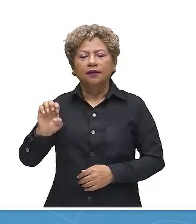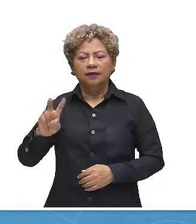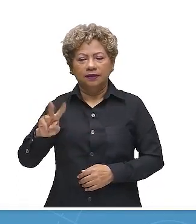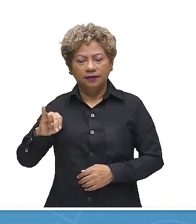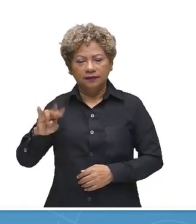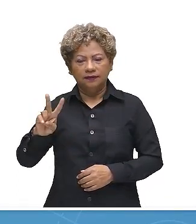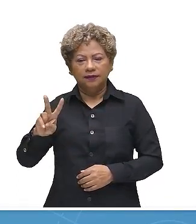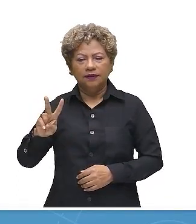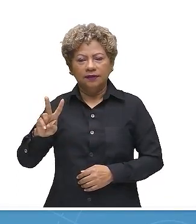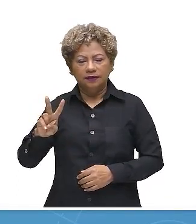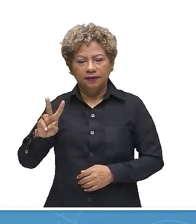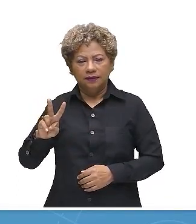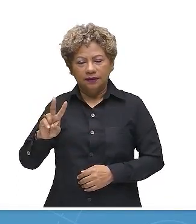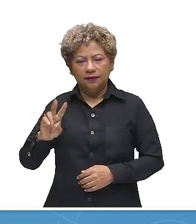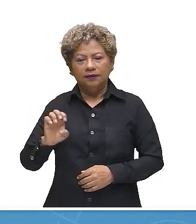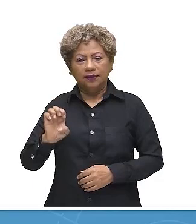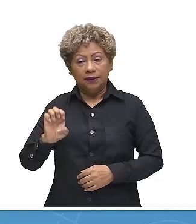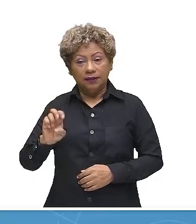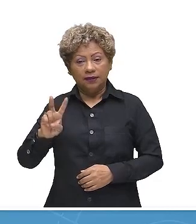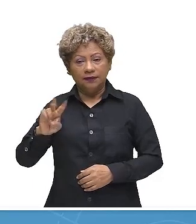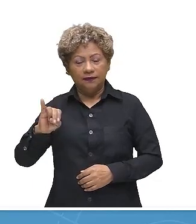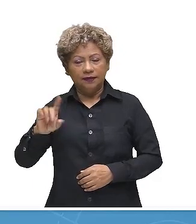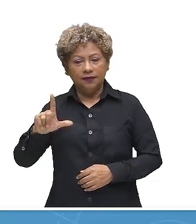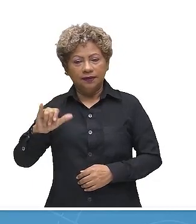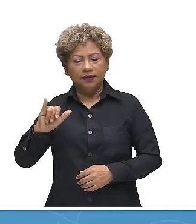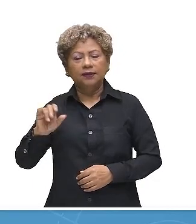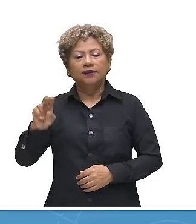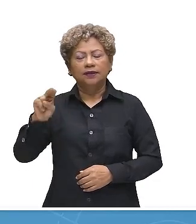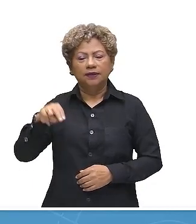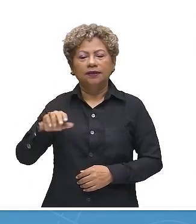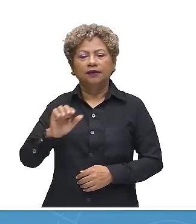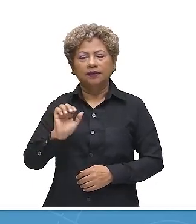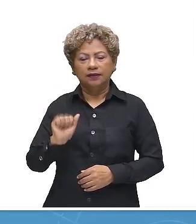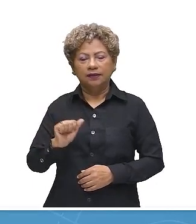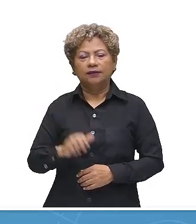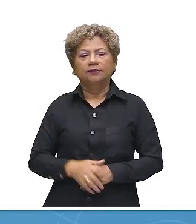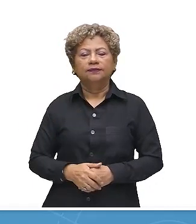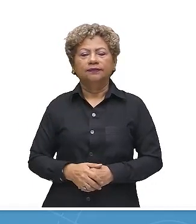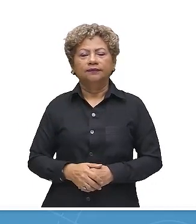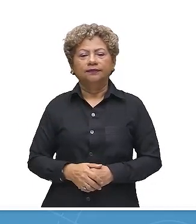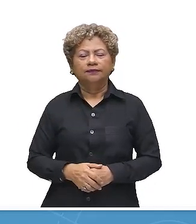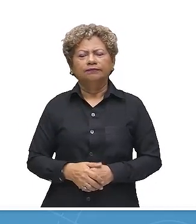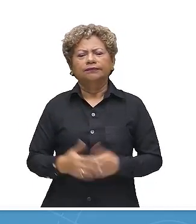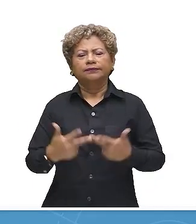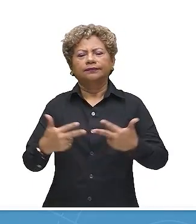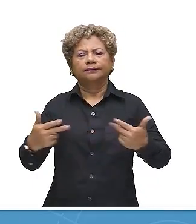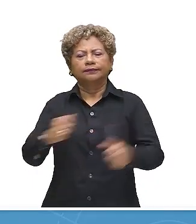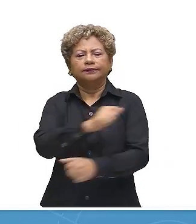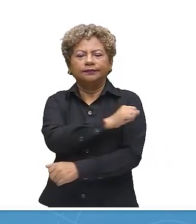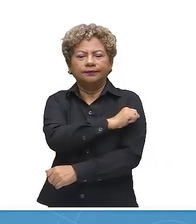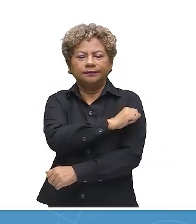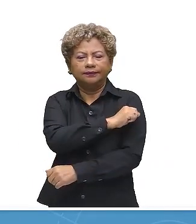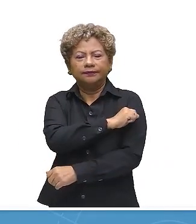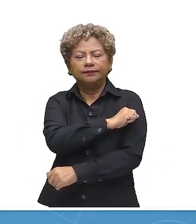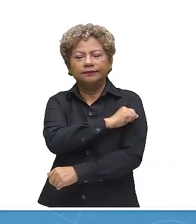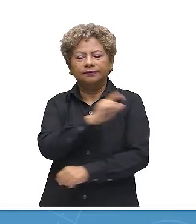A, Alice, A, Agatha, questão 1, copo A,